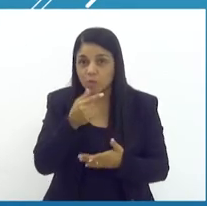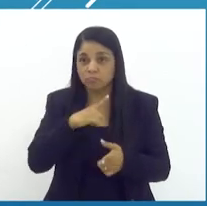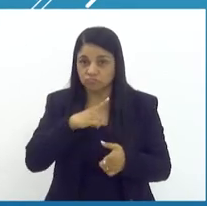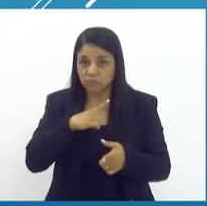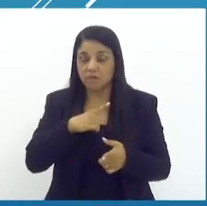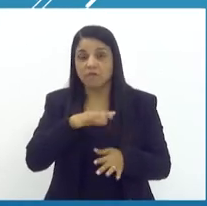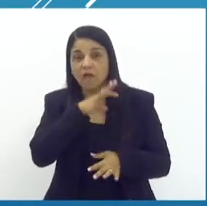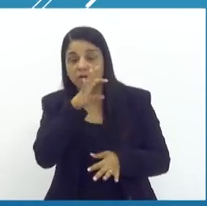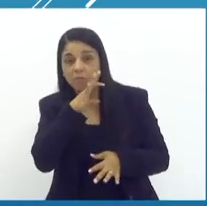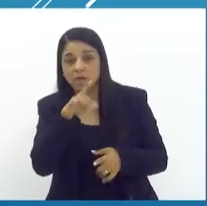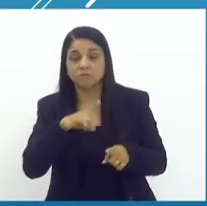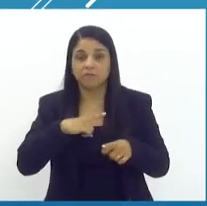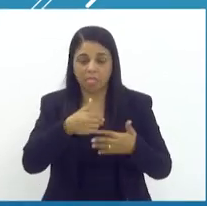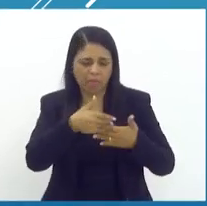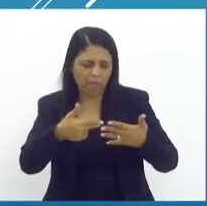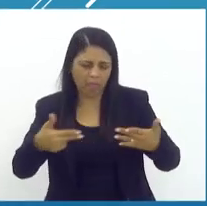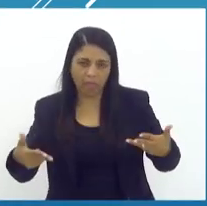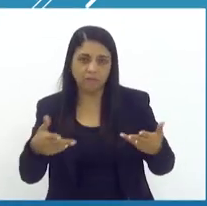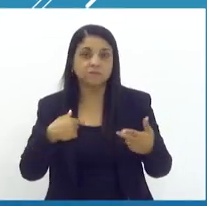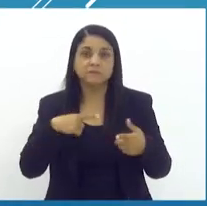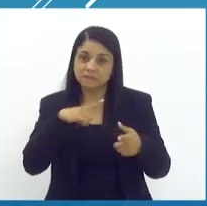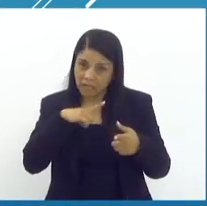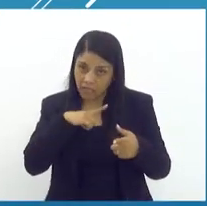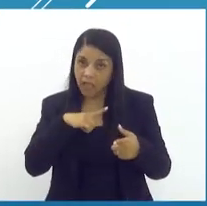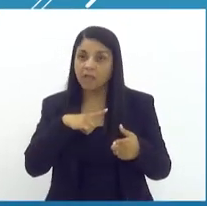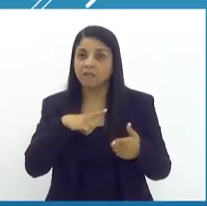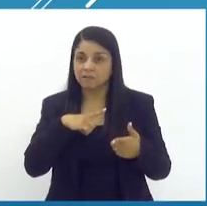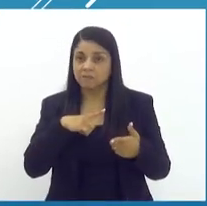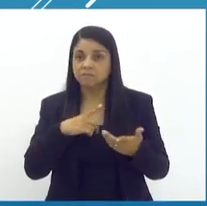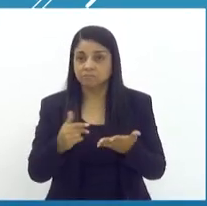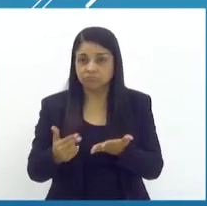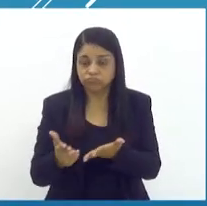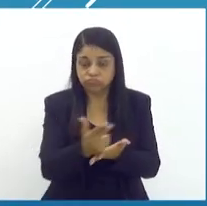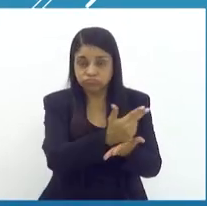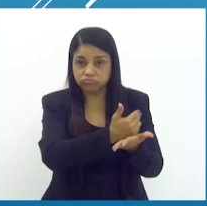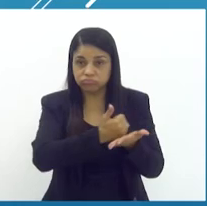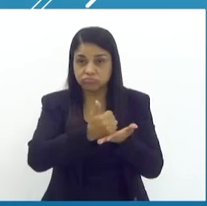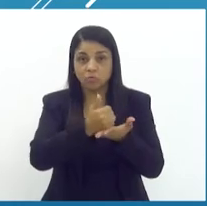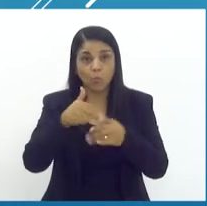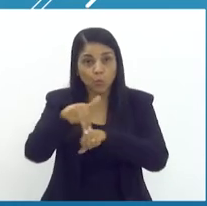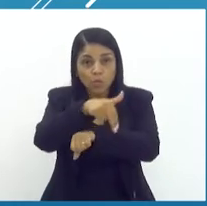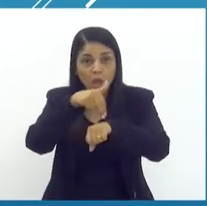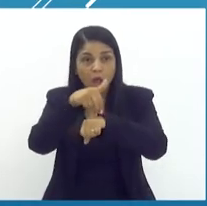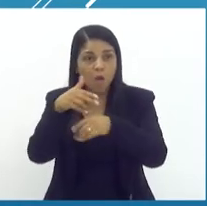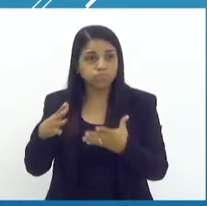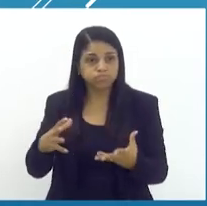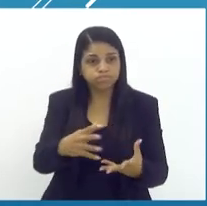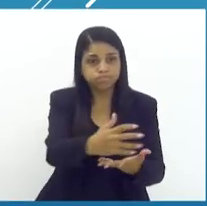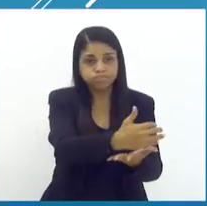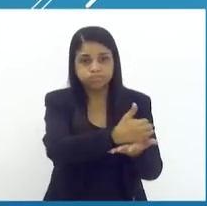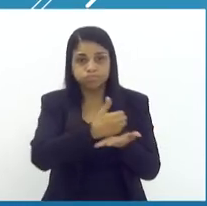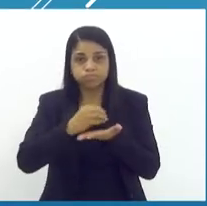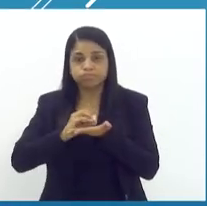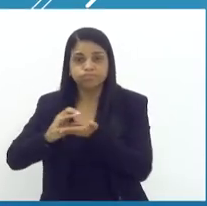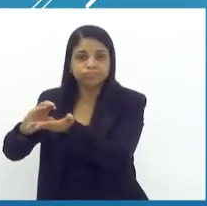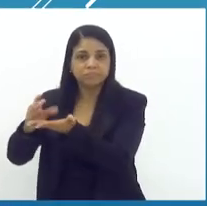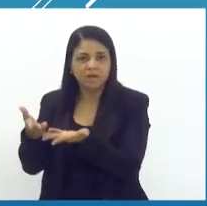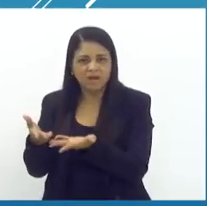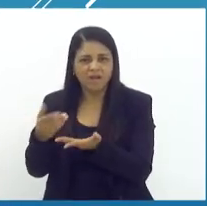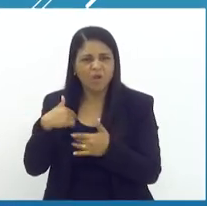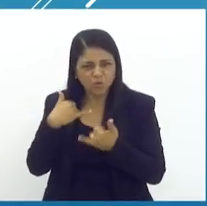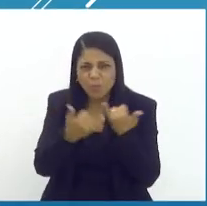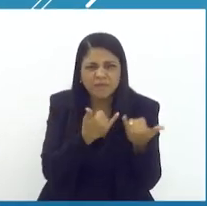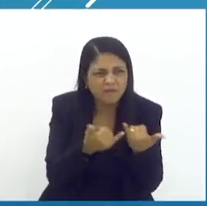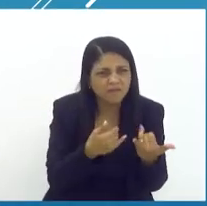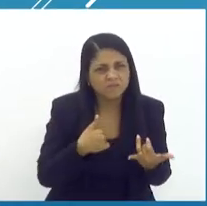produto teve defensivo tudo tem quer dizer que a união vai poder botar tudo Será que eu tô brincando